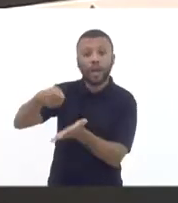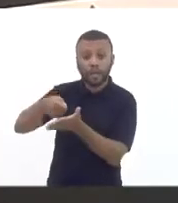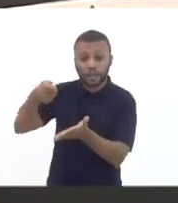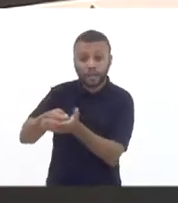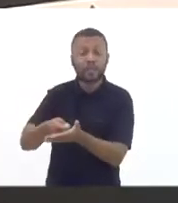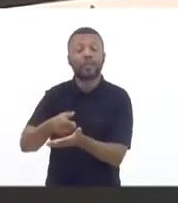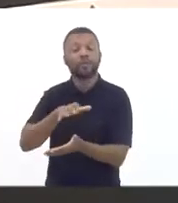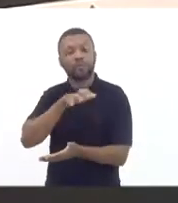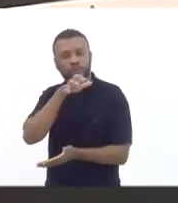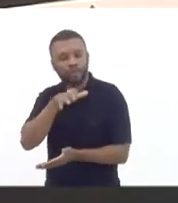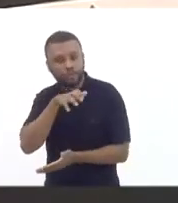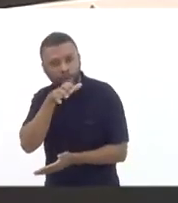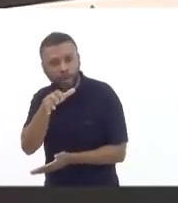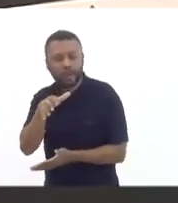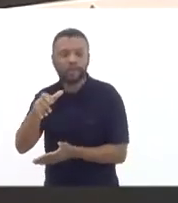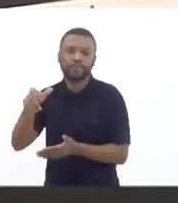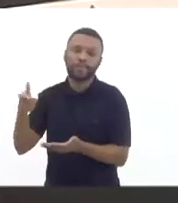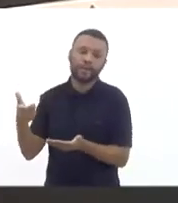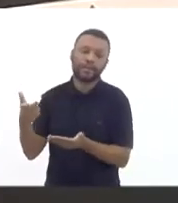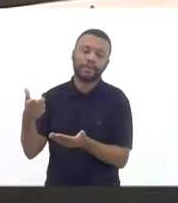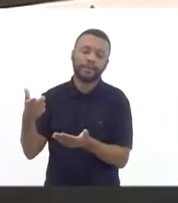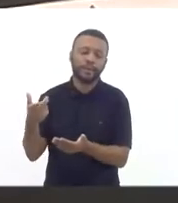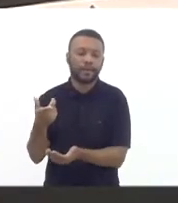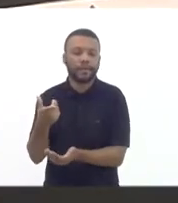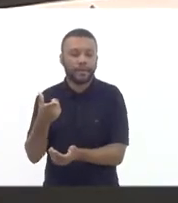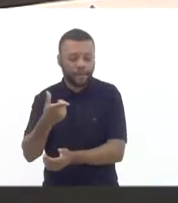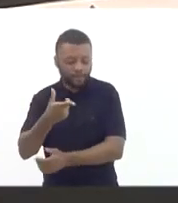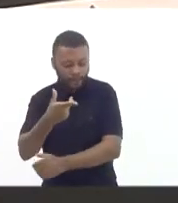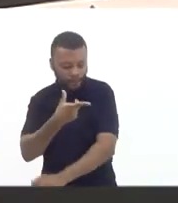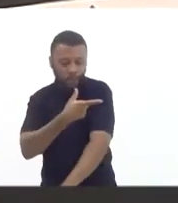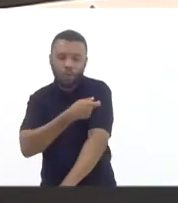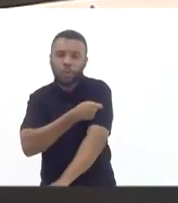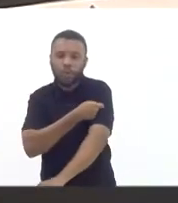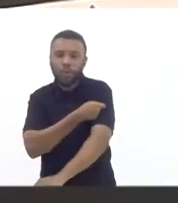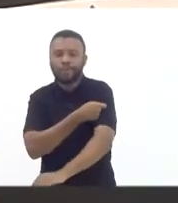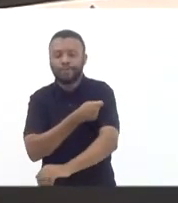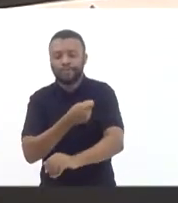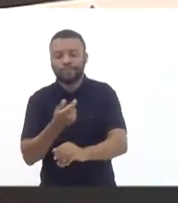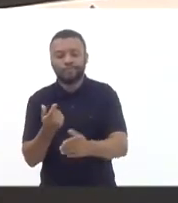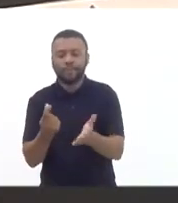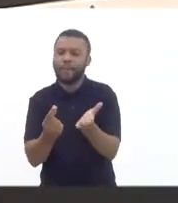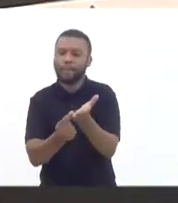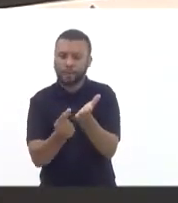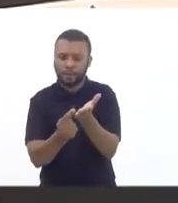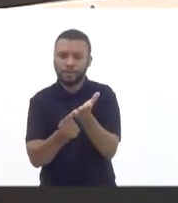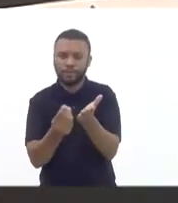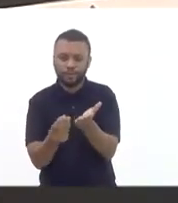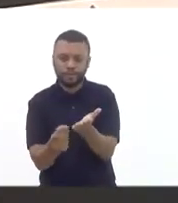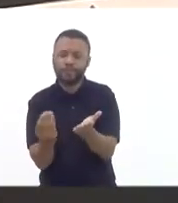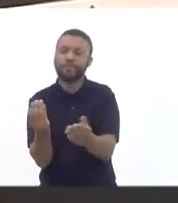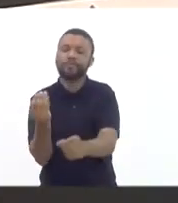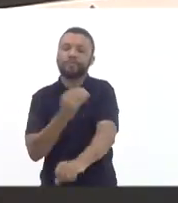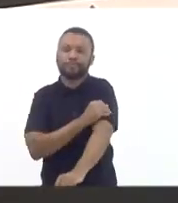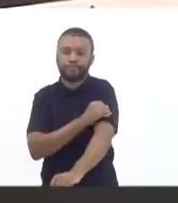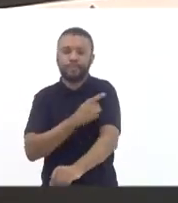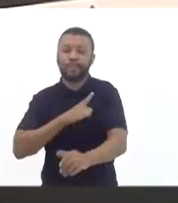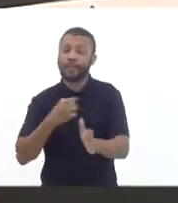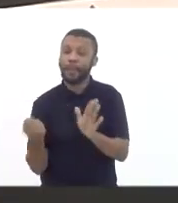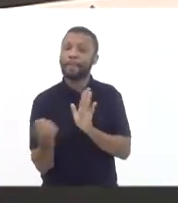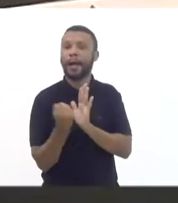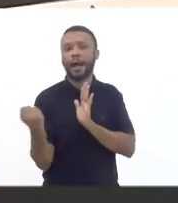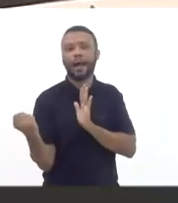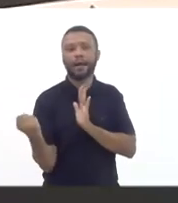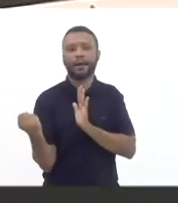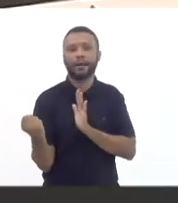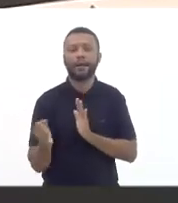os animais fossem microchipados. Eu sei que sim, mas quem vai pagar